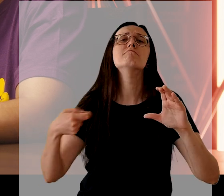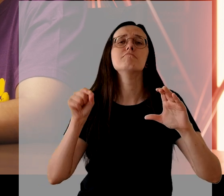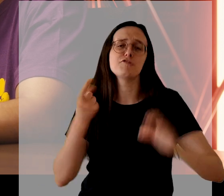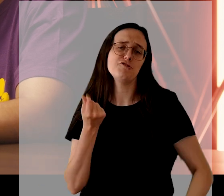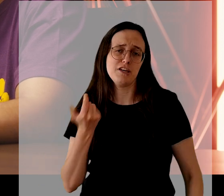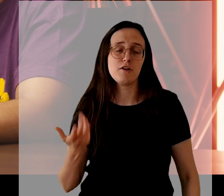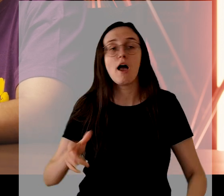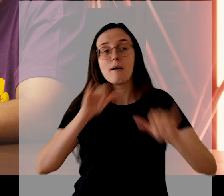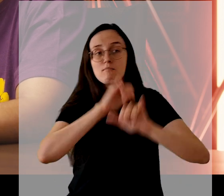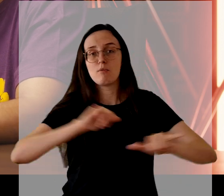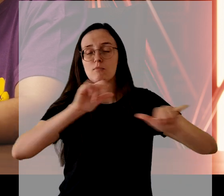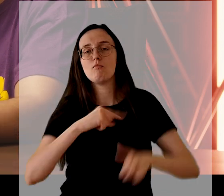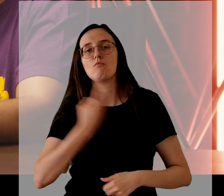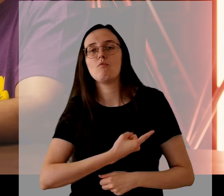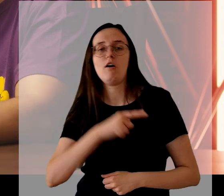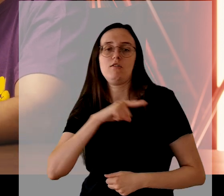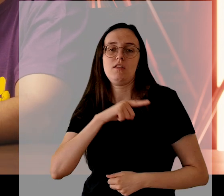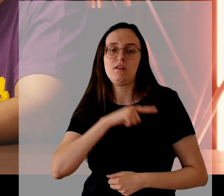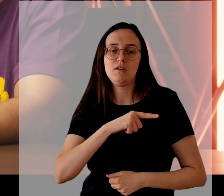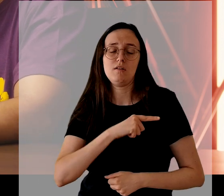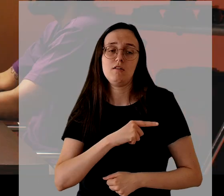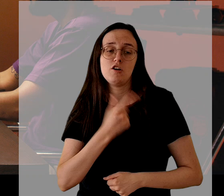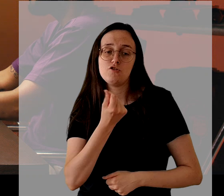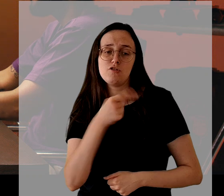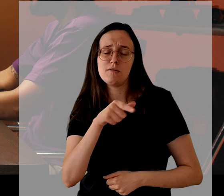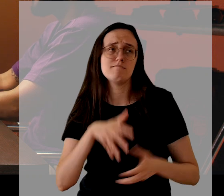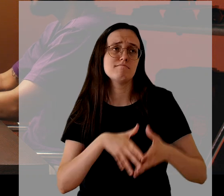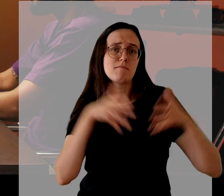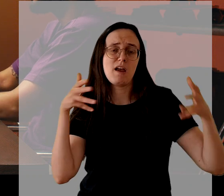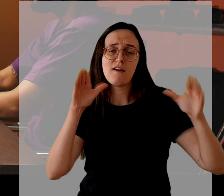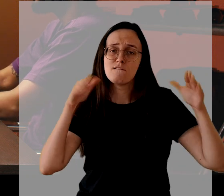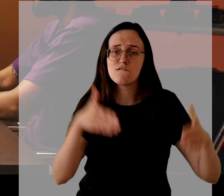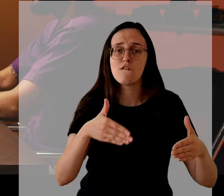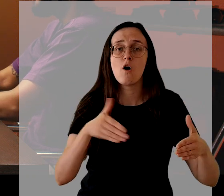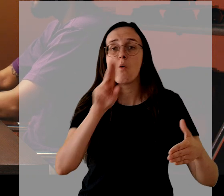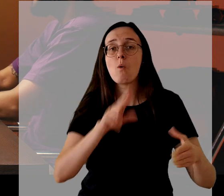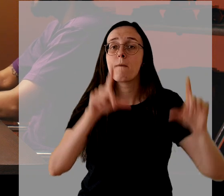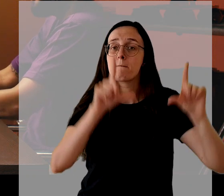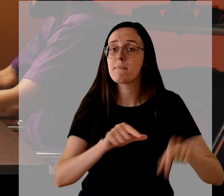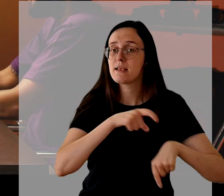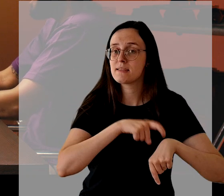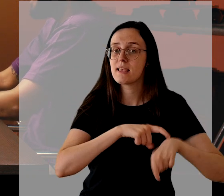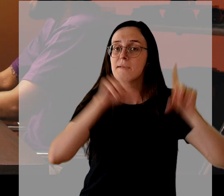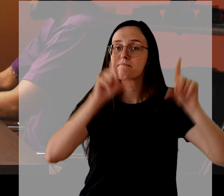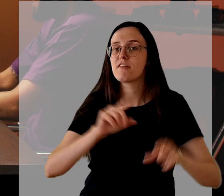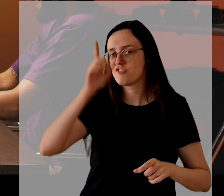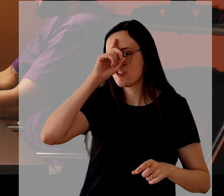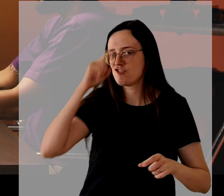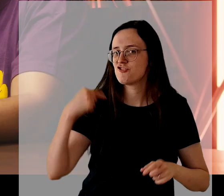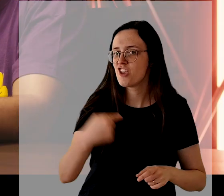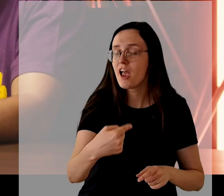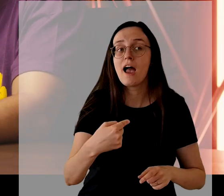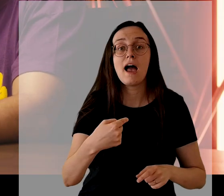que na publicidade a gente tem um montante de dinheiro muito maior para ser usado em menos tempo, em um dia.